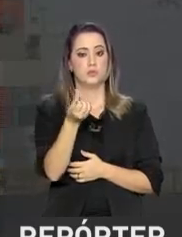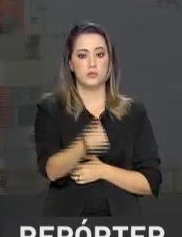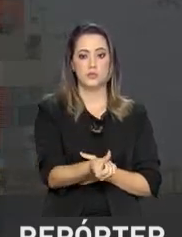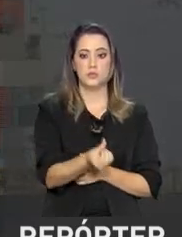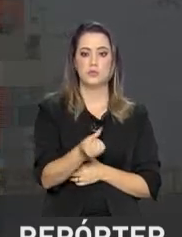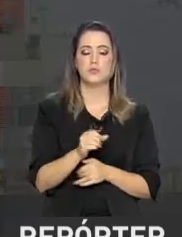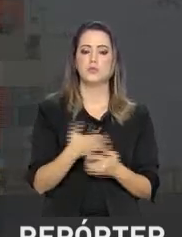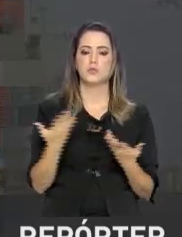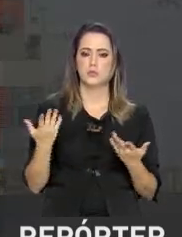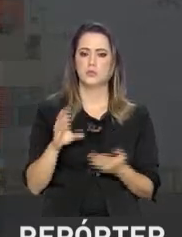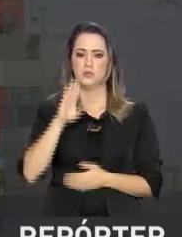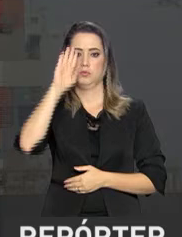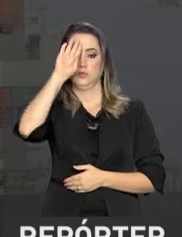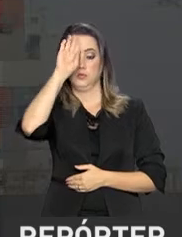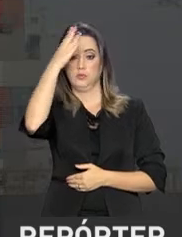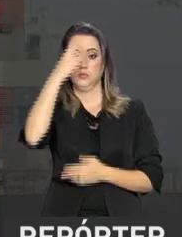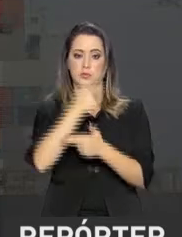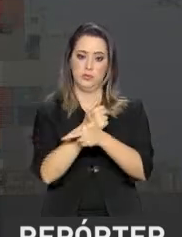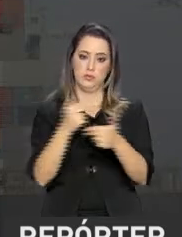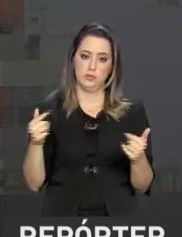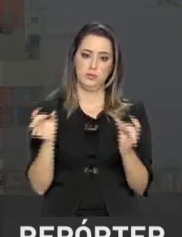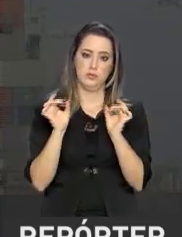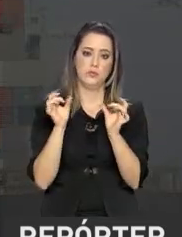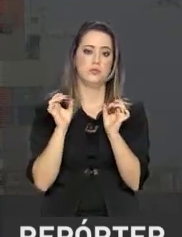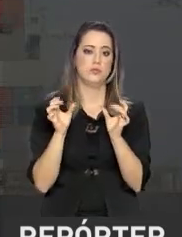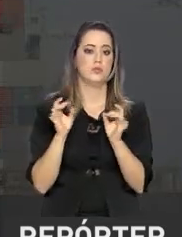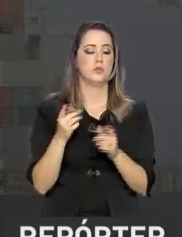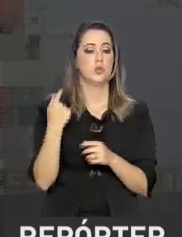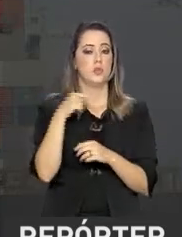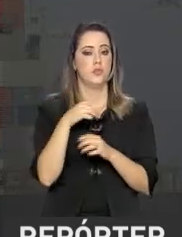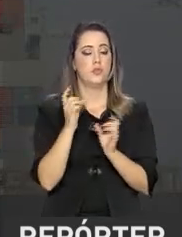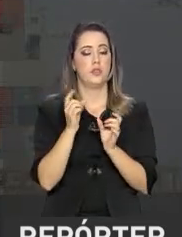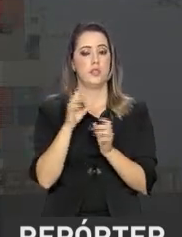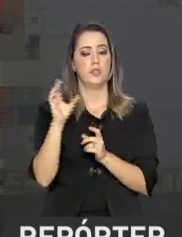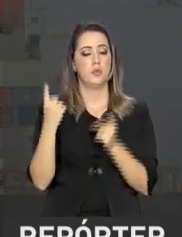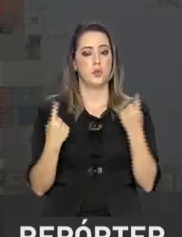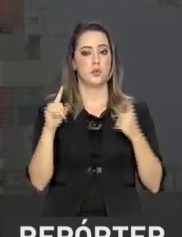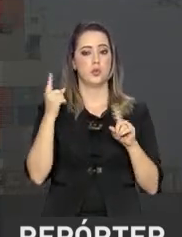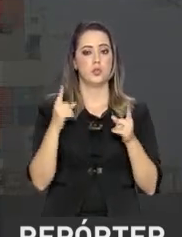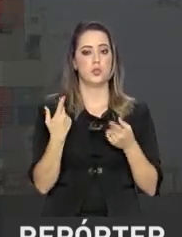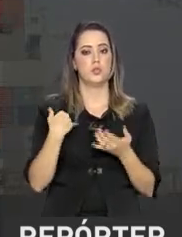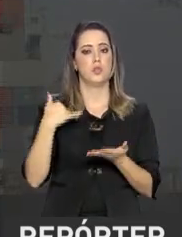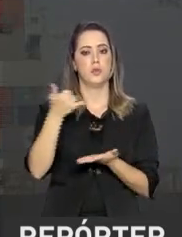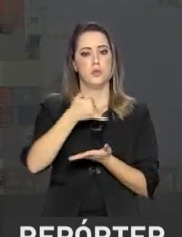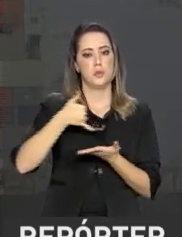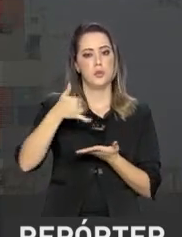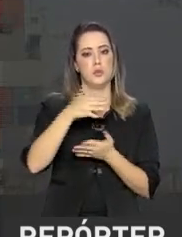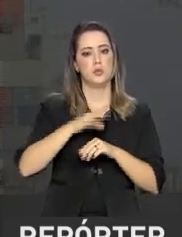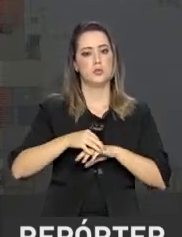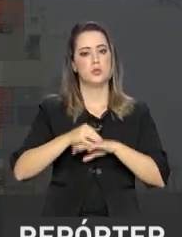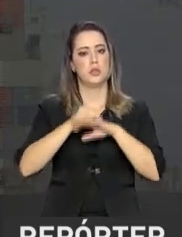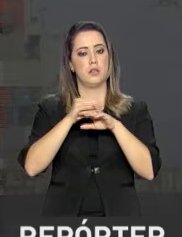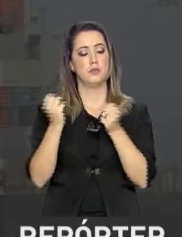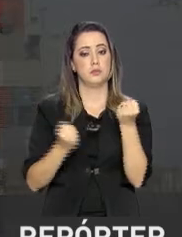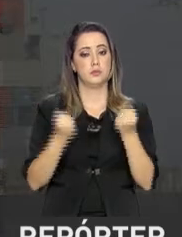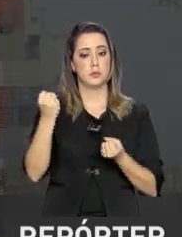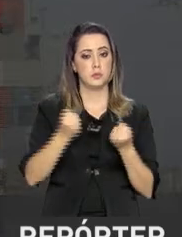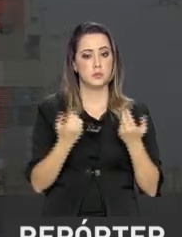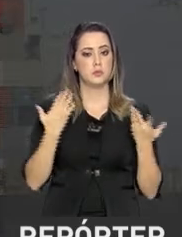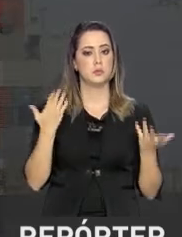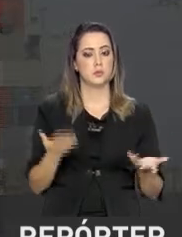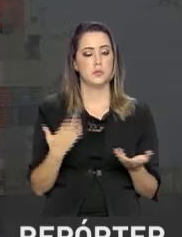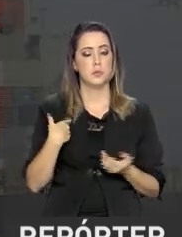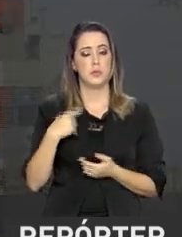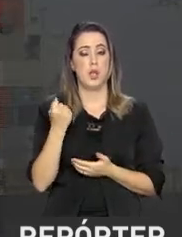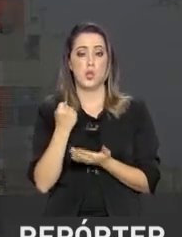6 entre os principais produtos exportados para o chile estão petróleo carne bovina e automóveis já